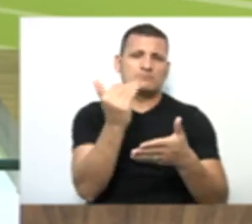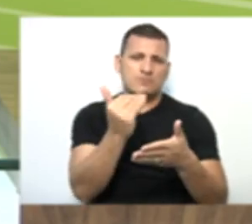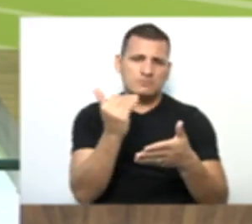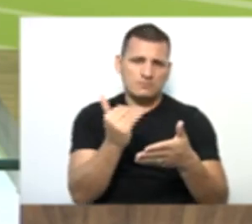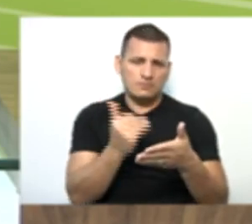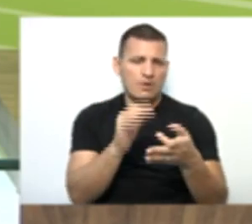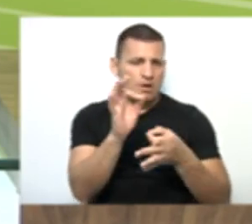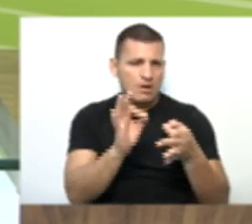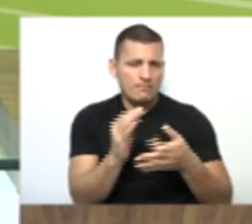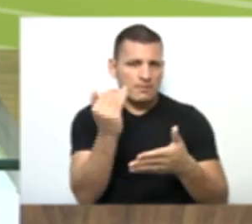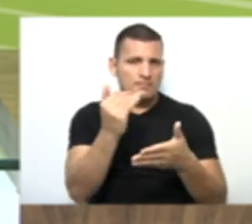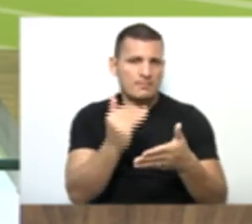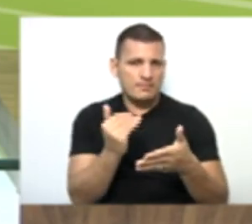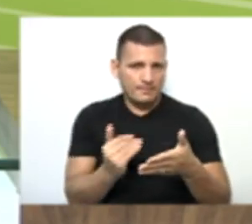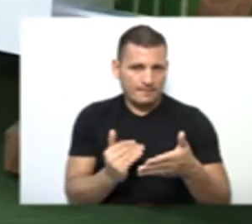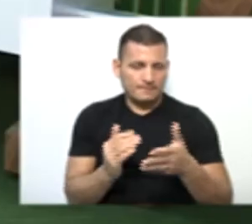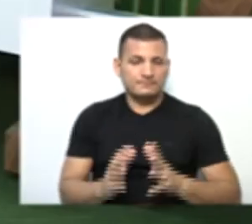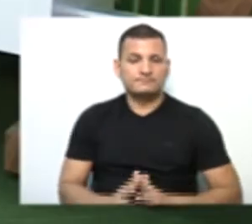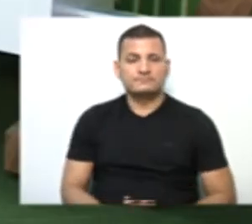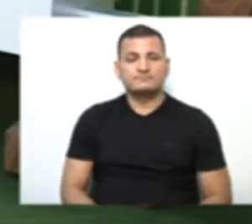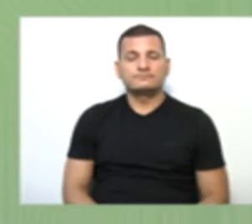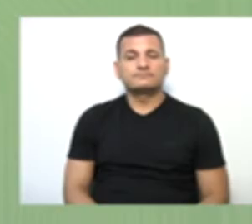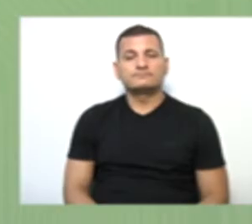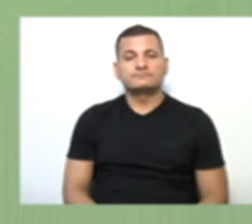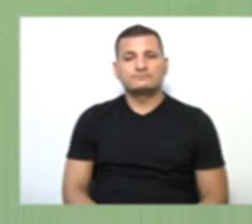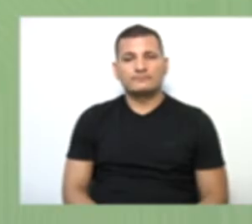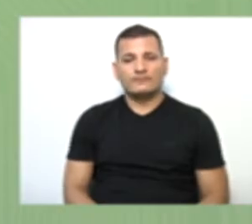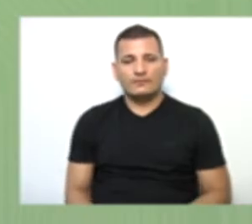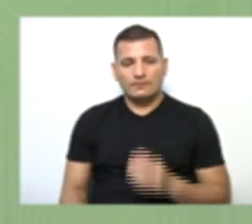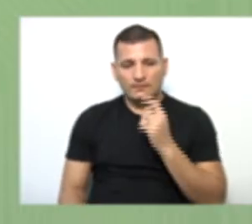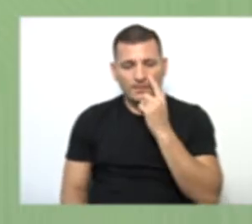de acontecimento. Ok, continuando.